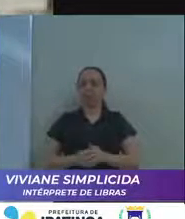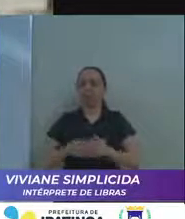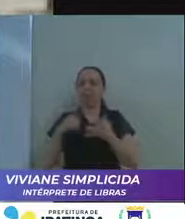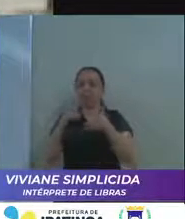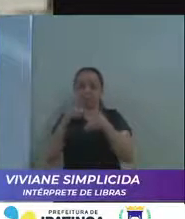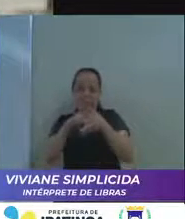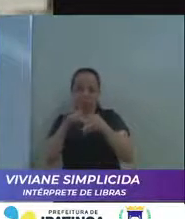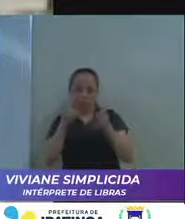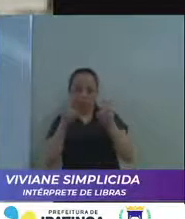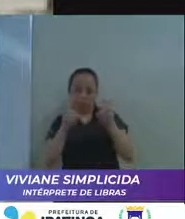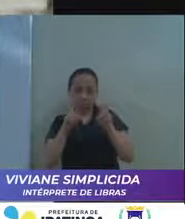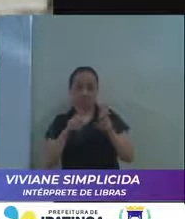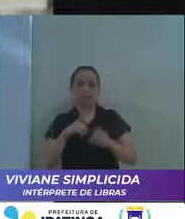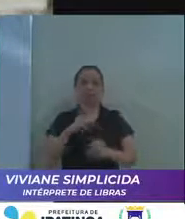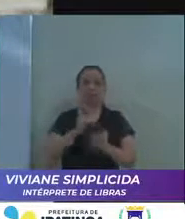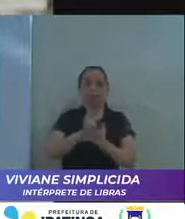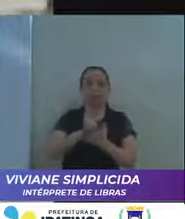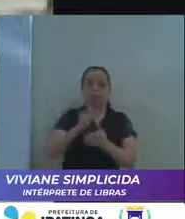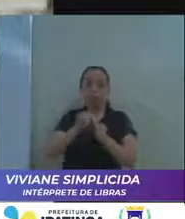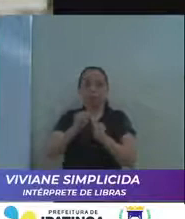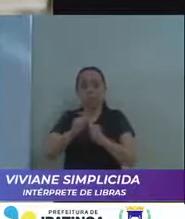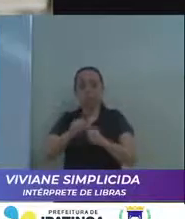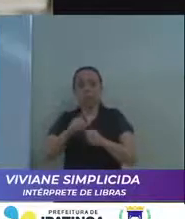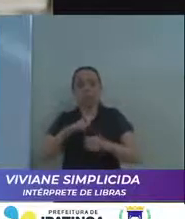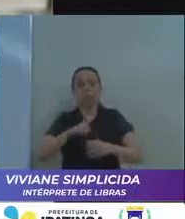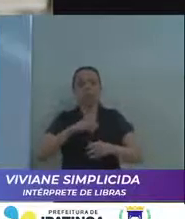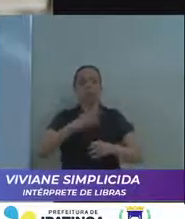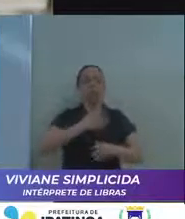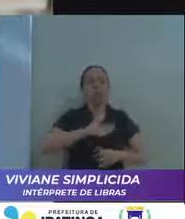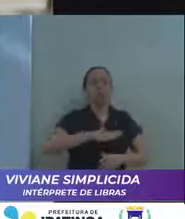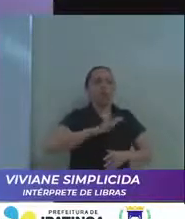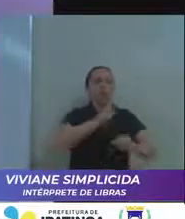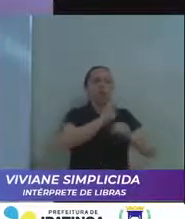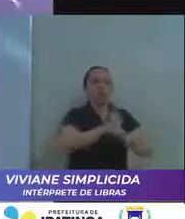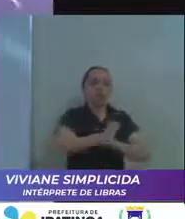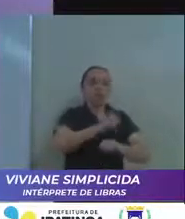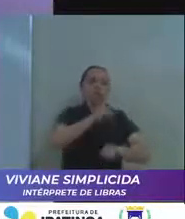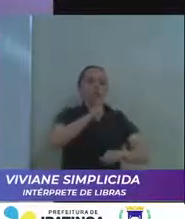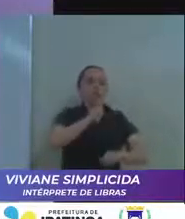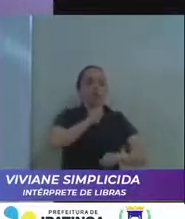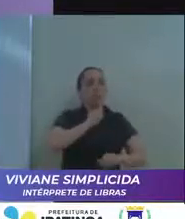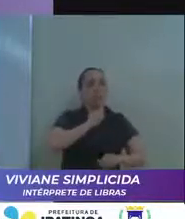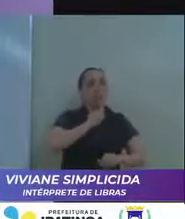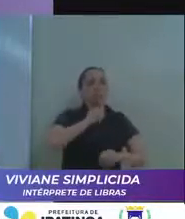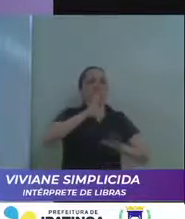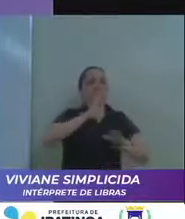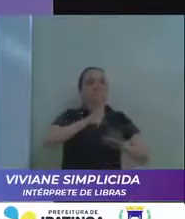Faça repouso vocal sempre que possível, resguardando a sua voz.